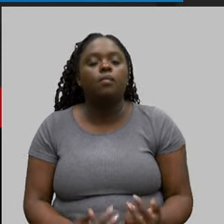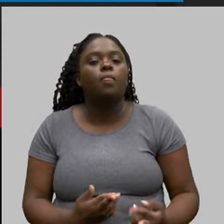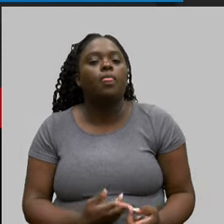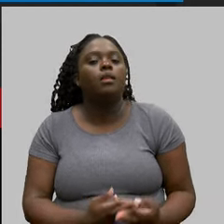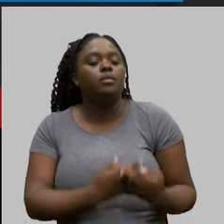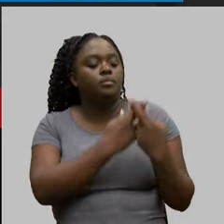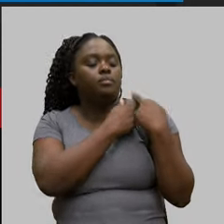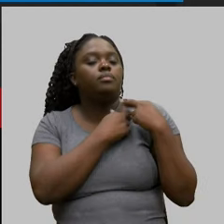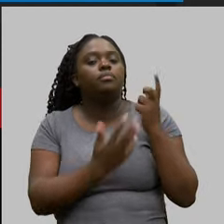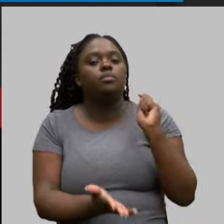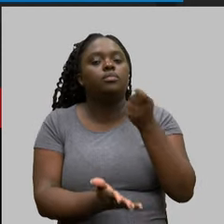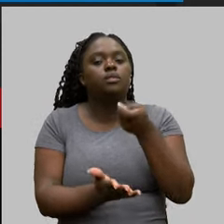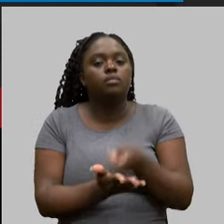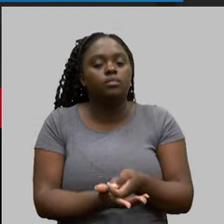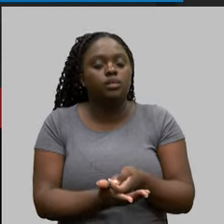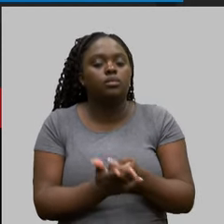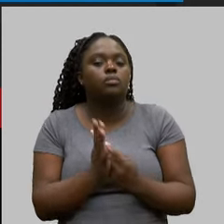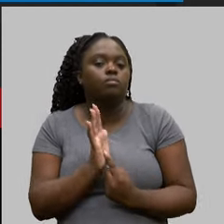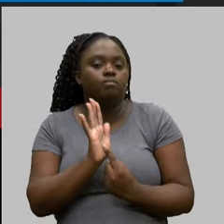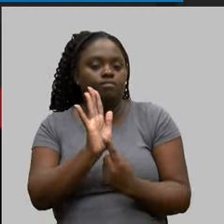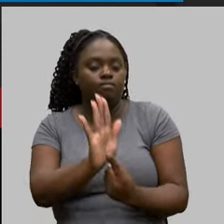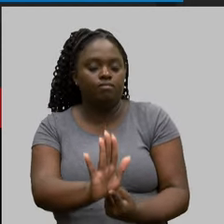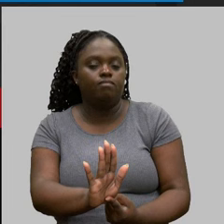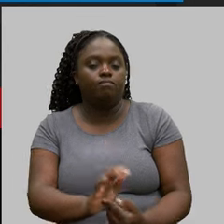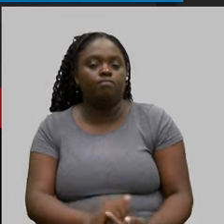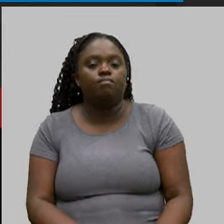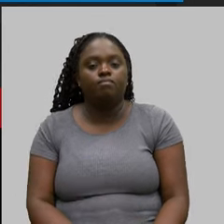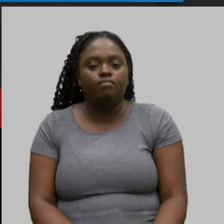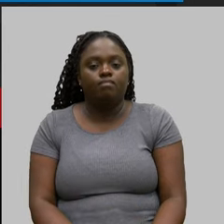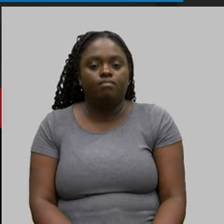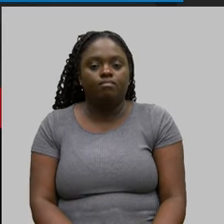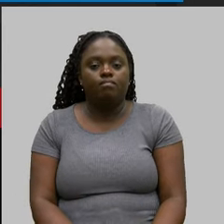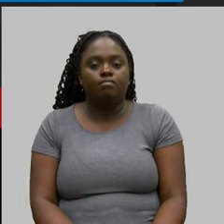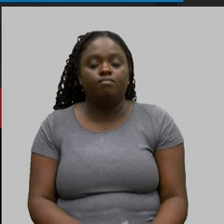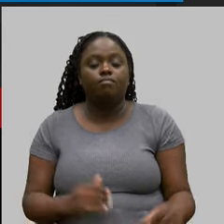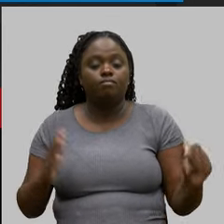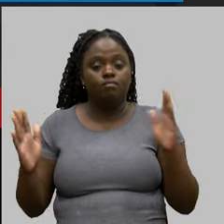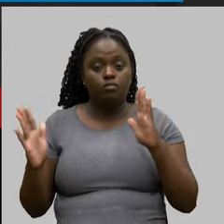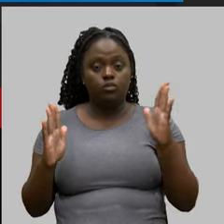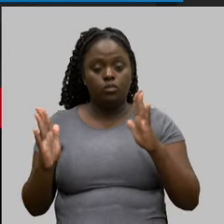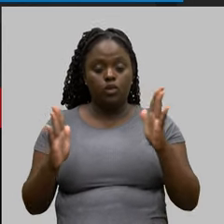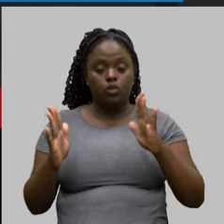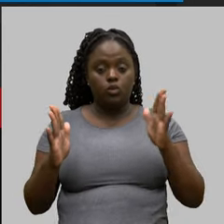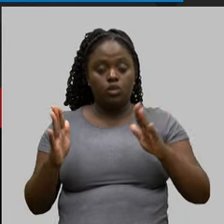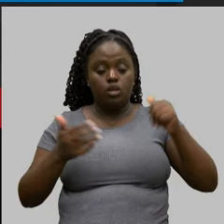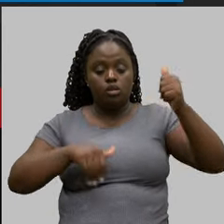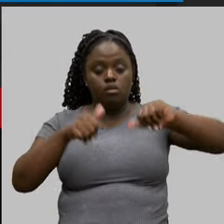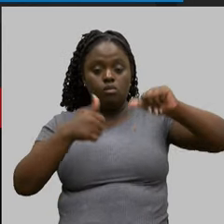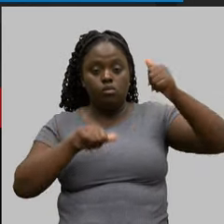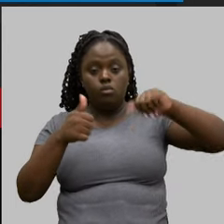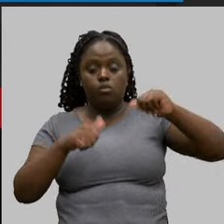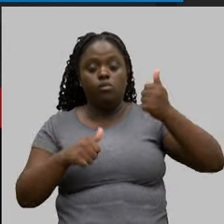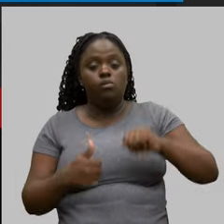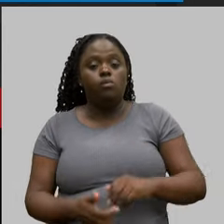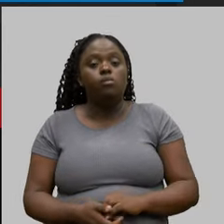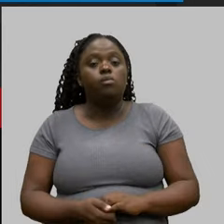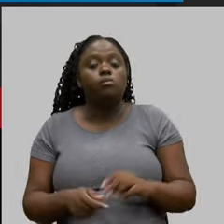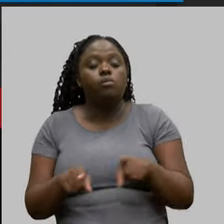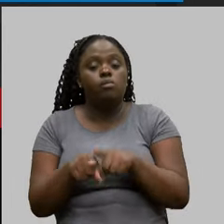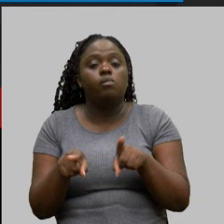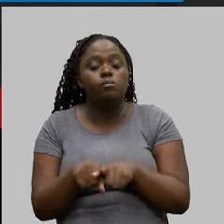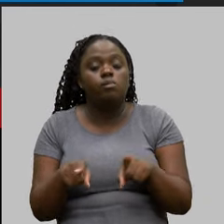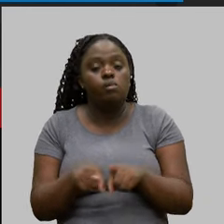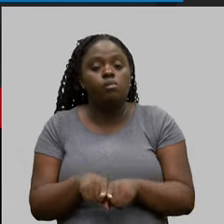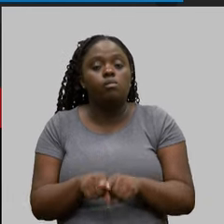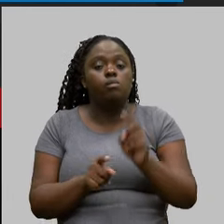pelo pagamento dos benefícios concedidos durante a vigência do regime extinto bem como daqueles